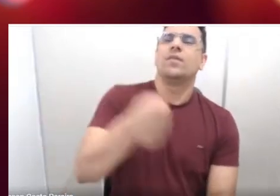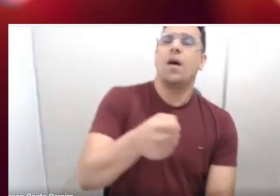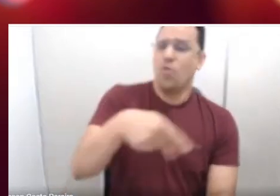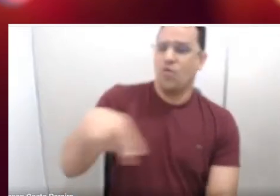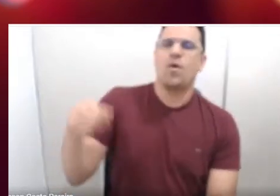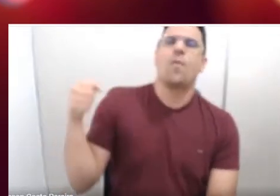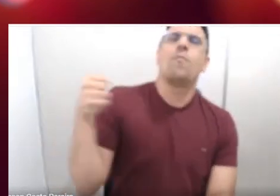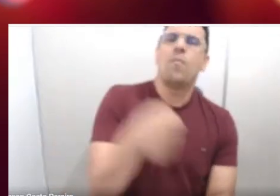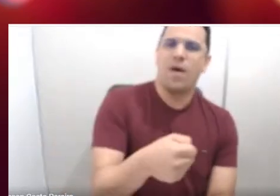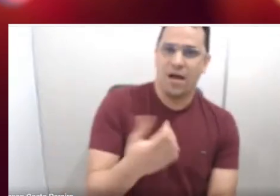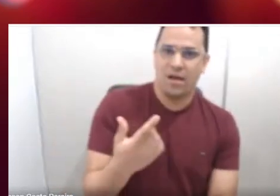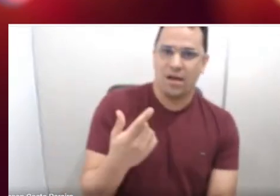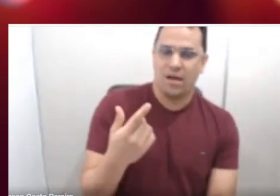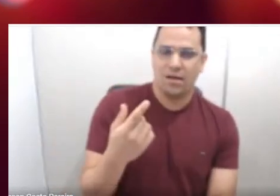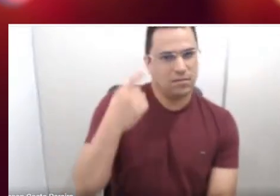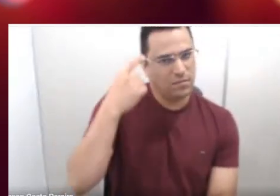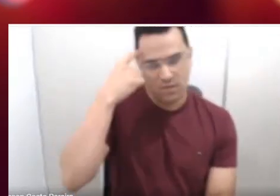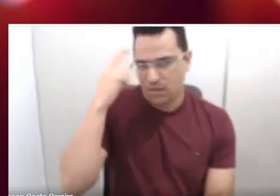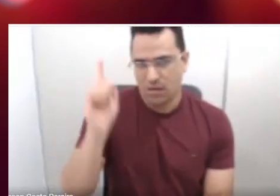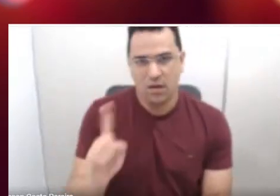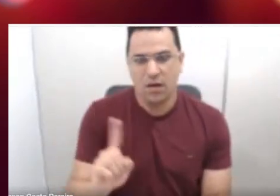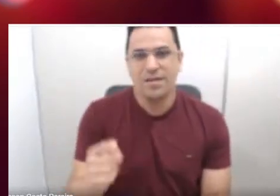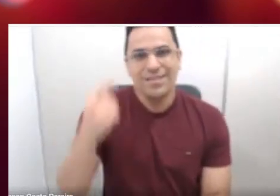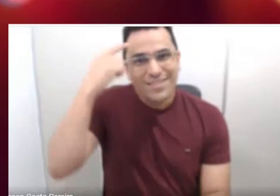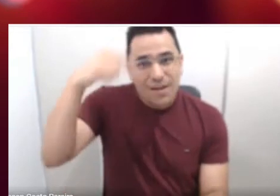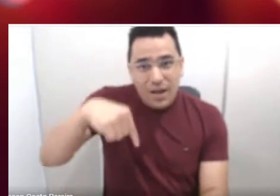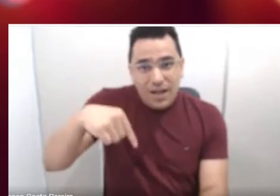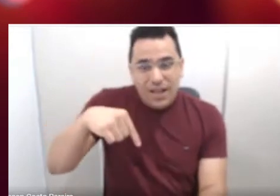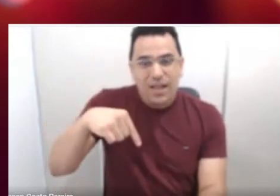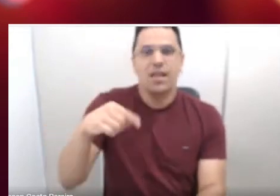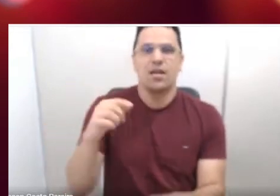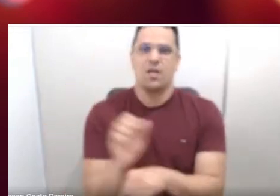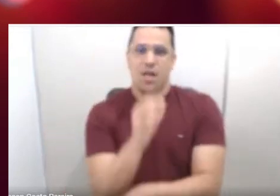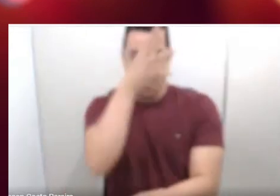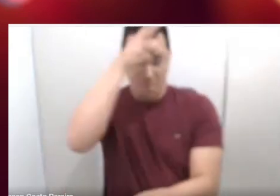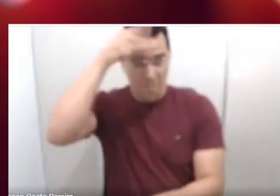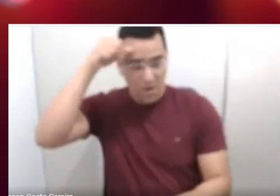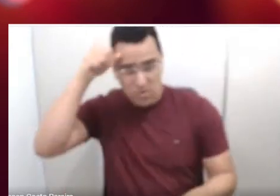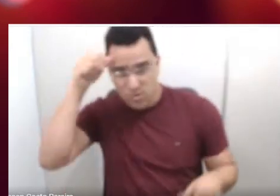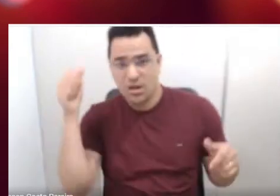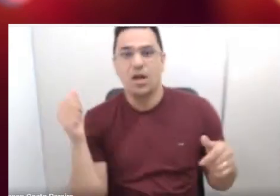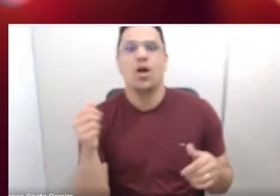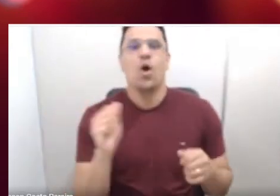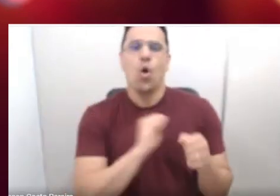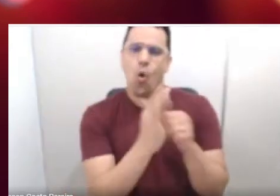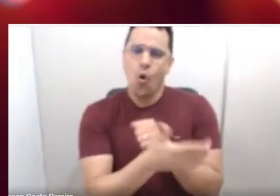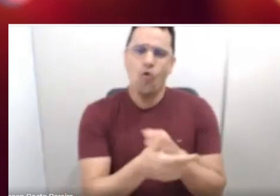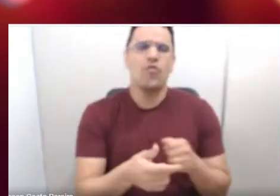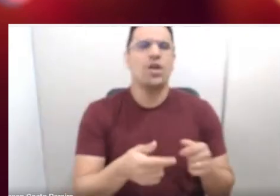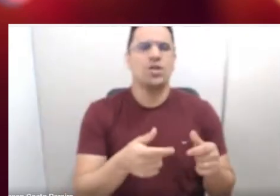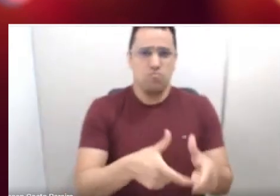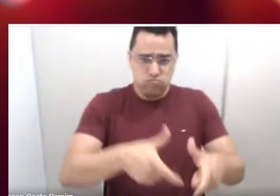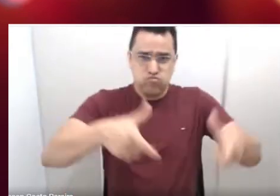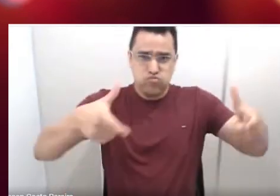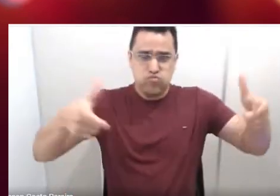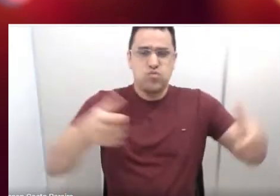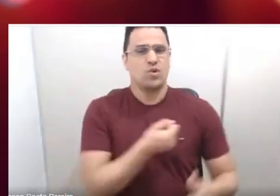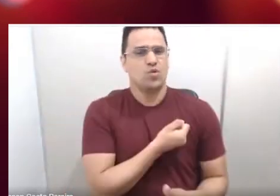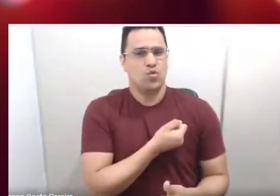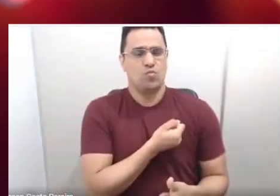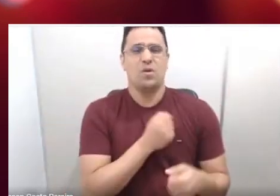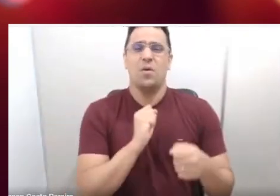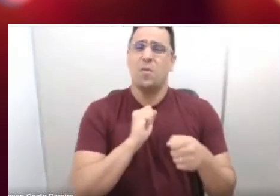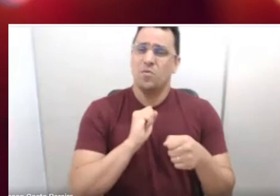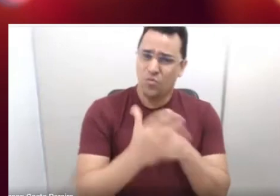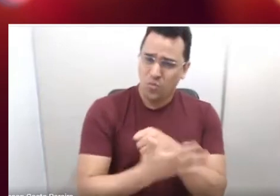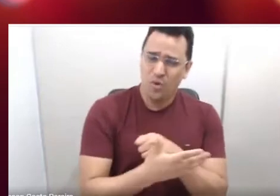o Amazonas tendo um aumento no número de casos de Covid. Né? Então, acho que é importante deixar isso explícito também. Mas